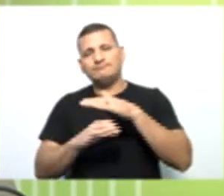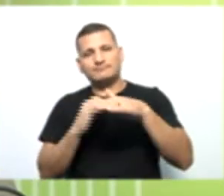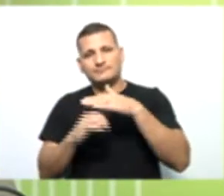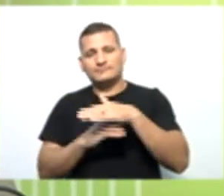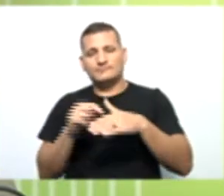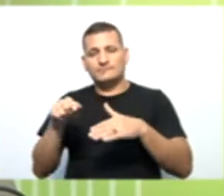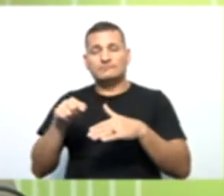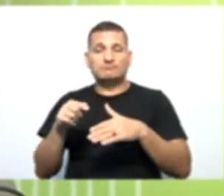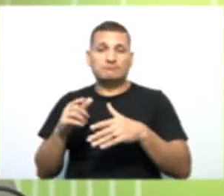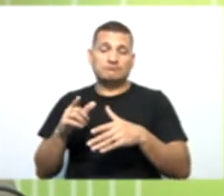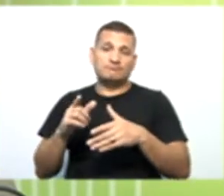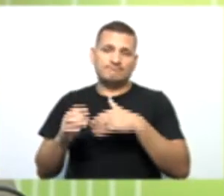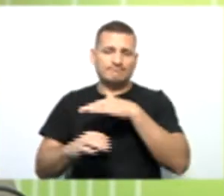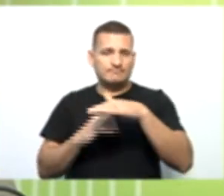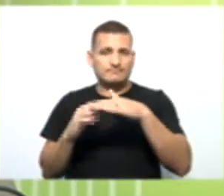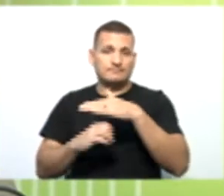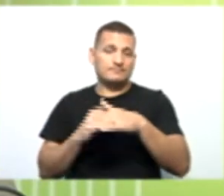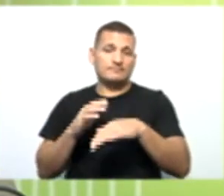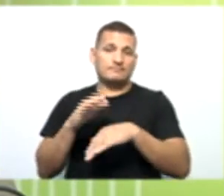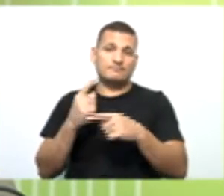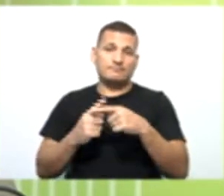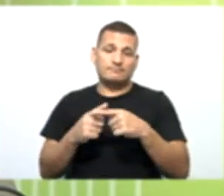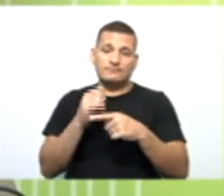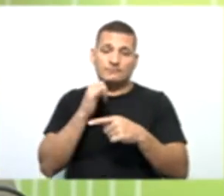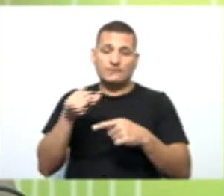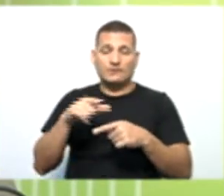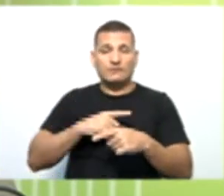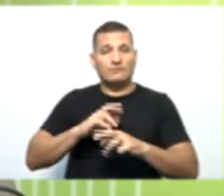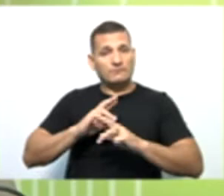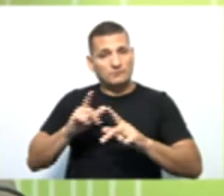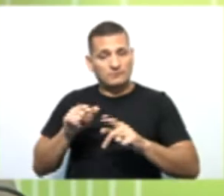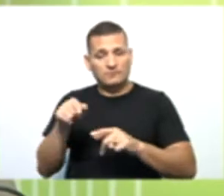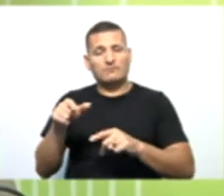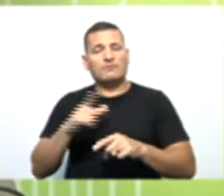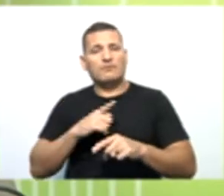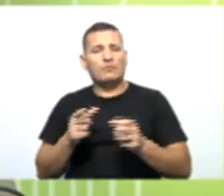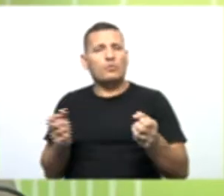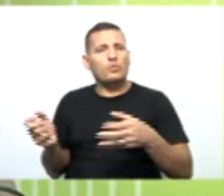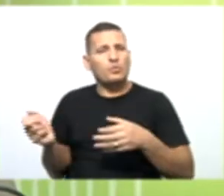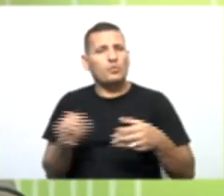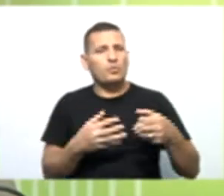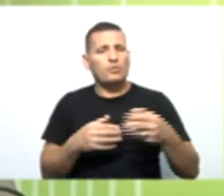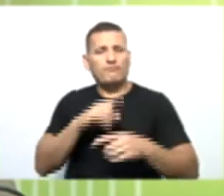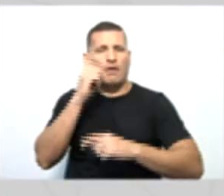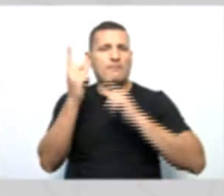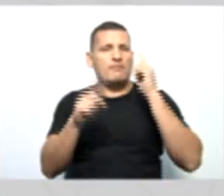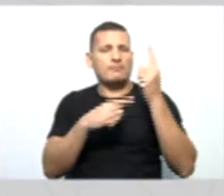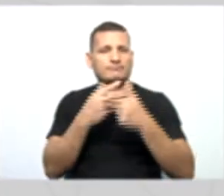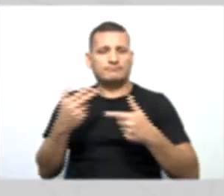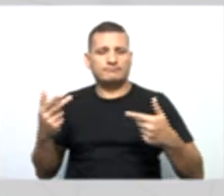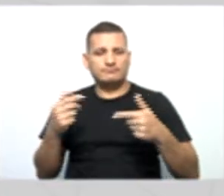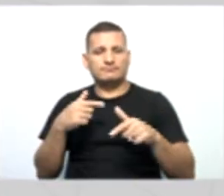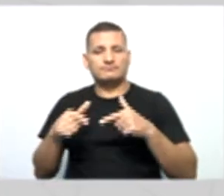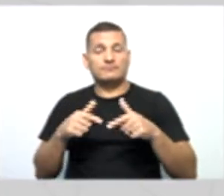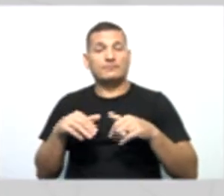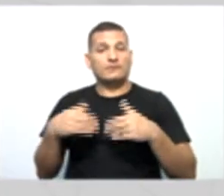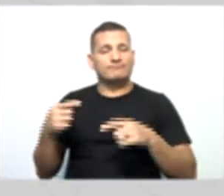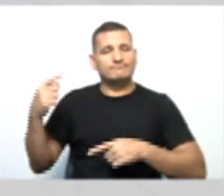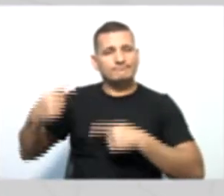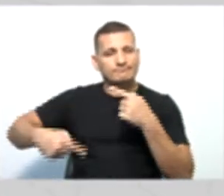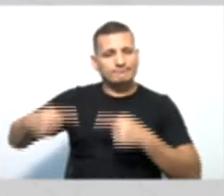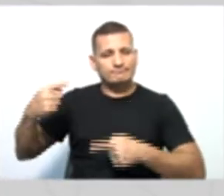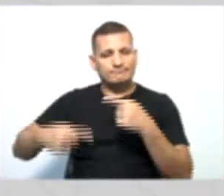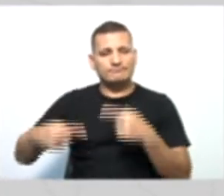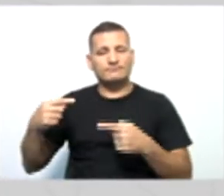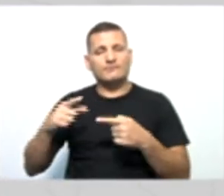que é muito empreendedora, porque se eu tenho um diferencial, eu trabalho com inovação. Então, na vantagem competitiva, eu